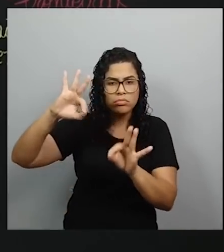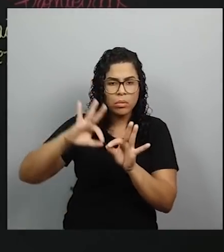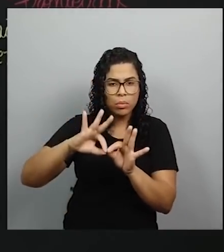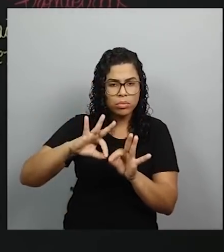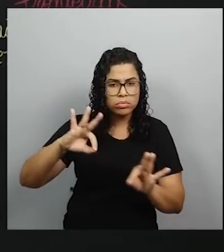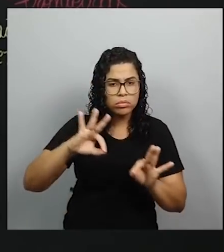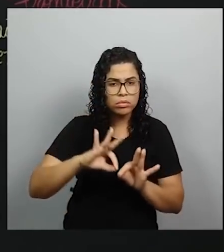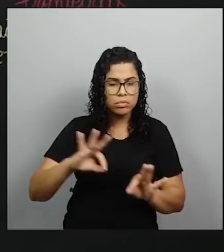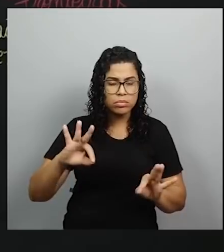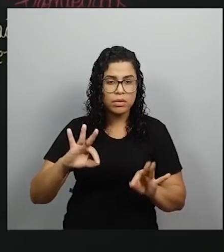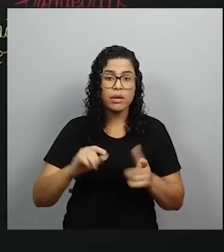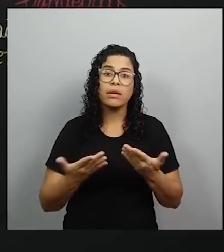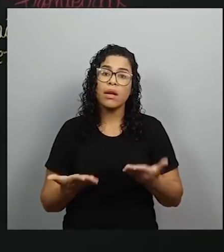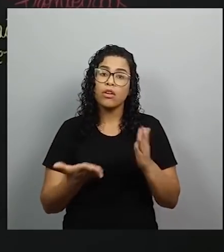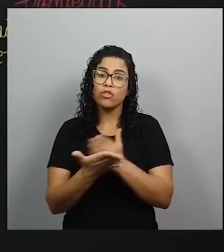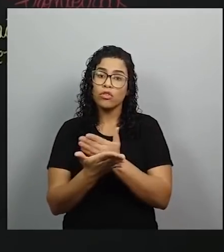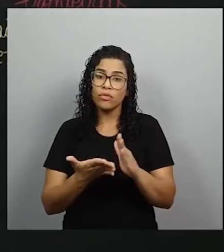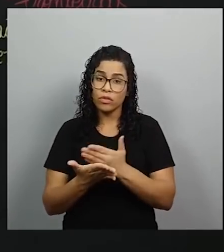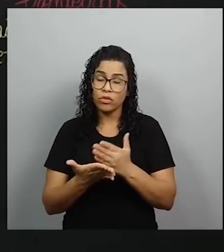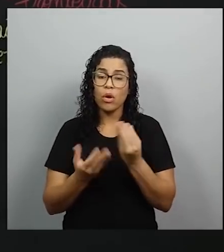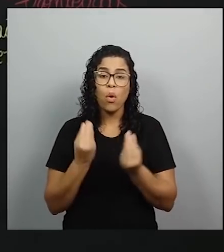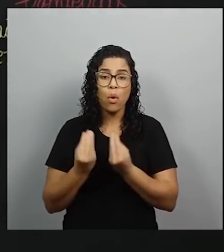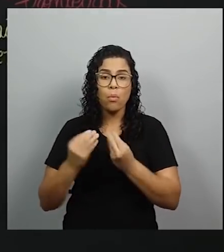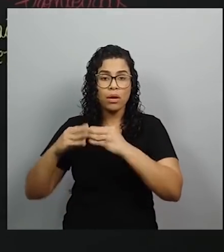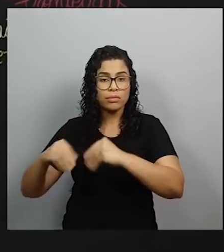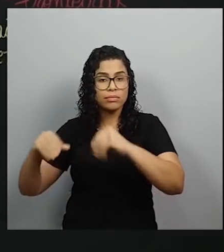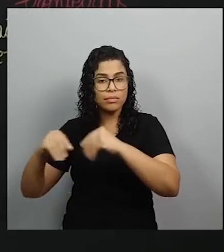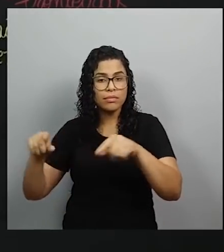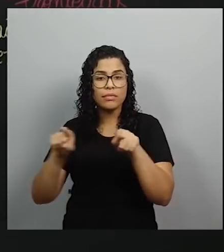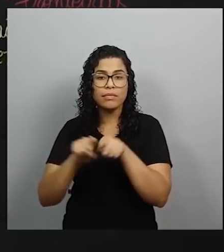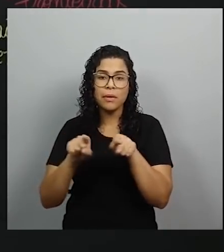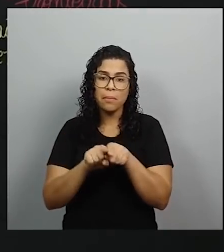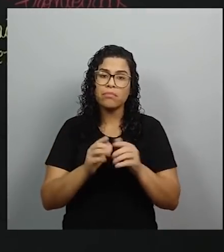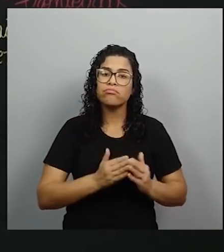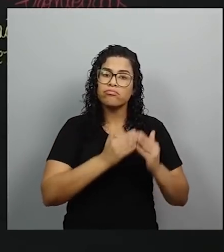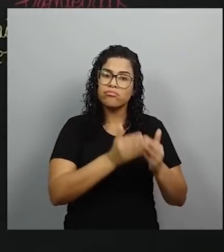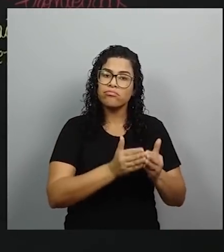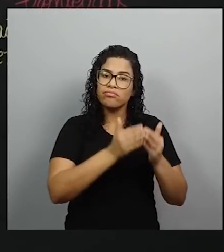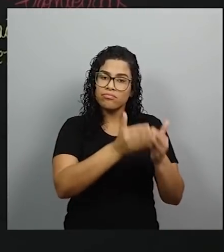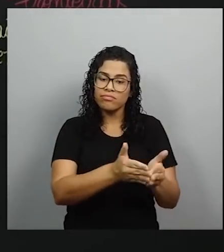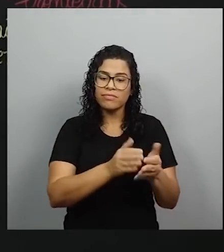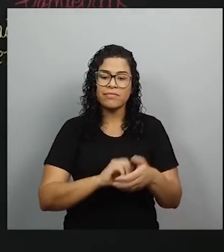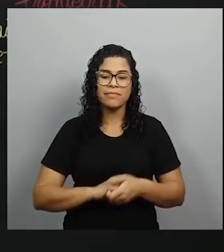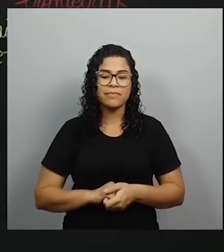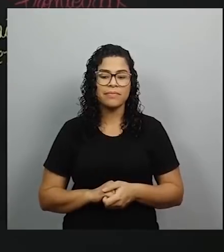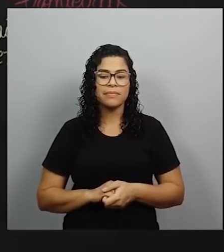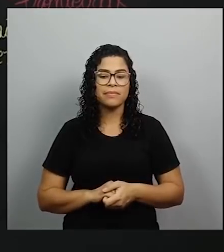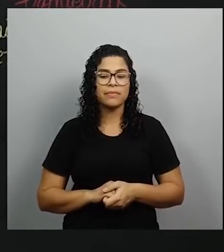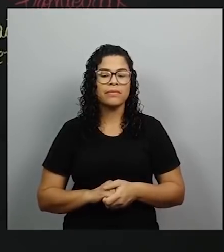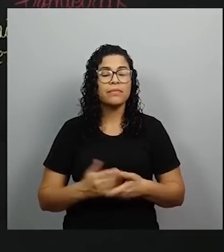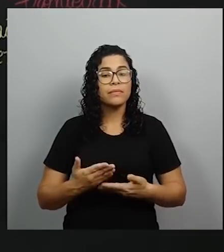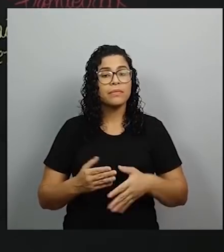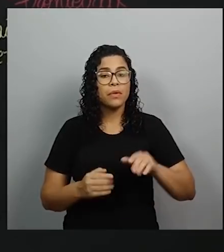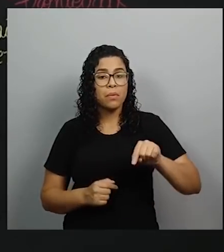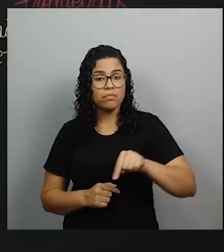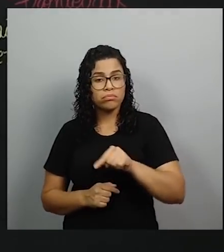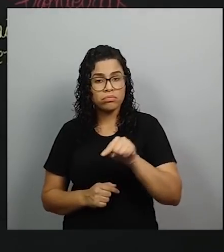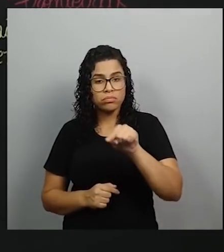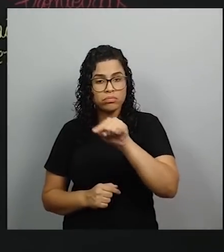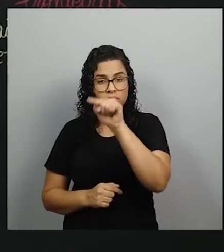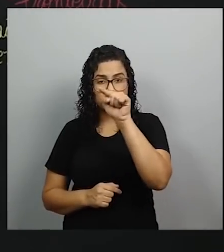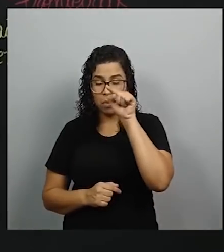elas são divididas em fronteiras terrestres e fronteiras marítimas. Nós temos aqui, ó, as fronteiras terrestres, que é toda essa